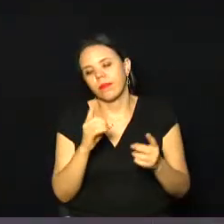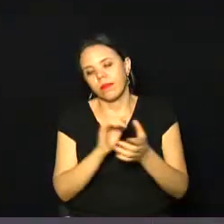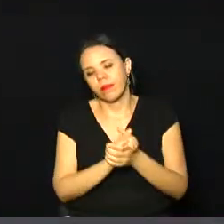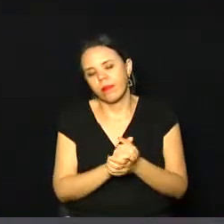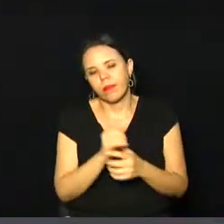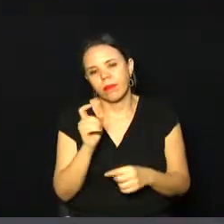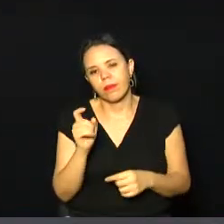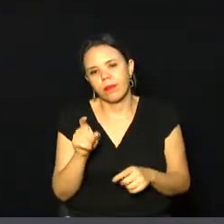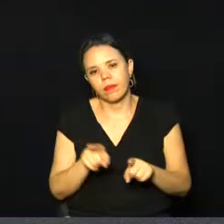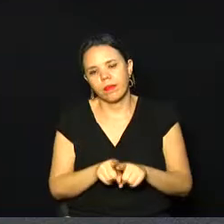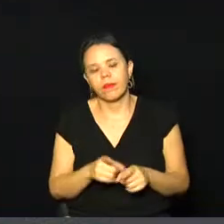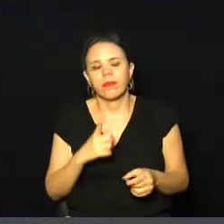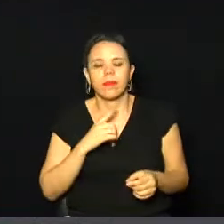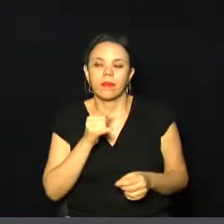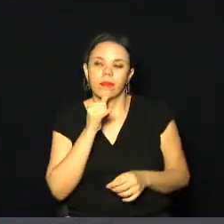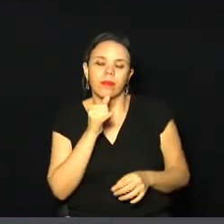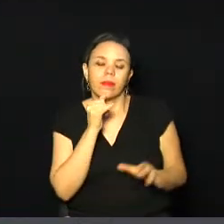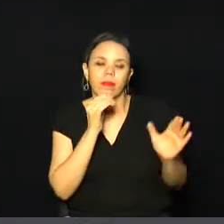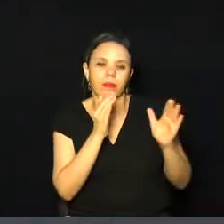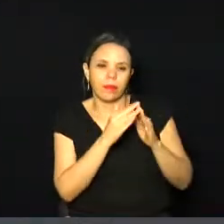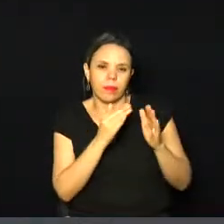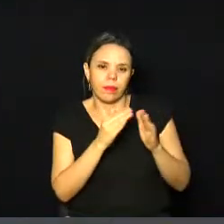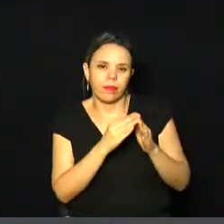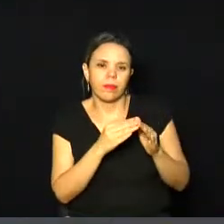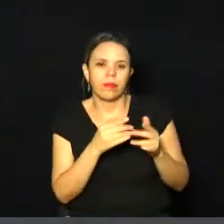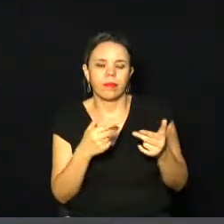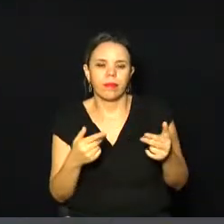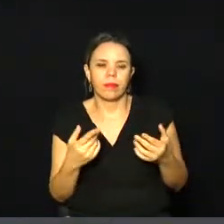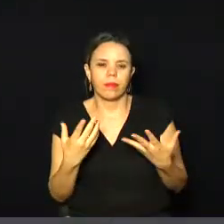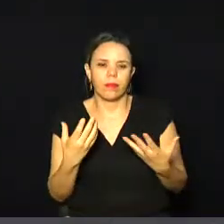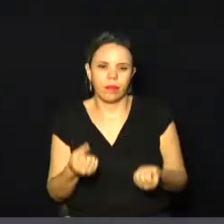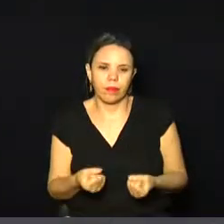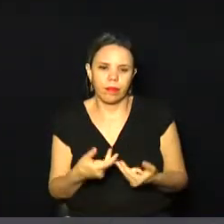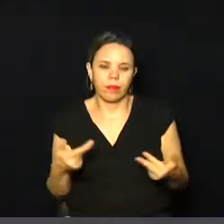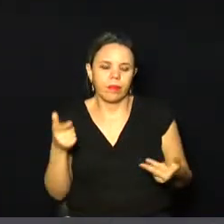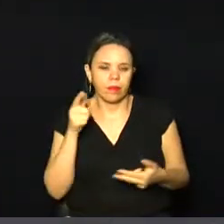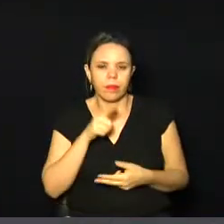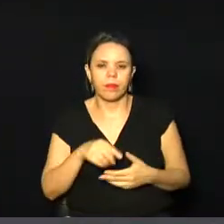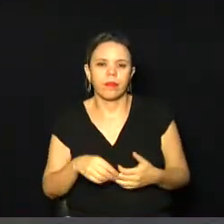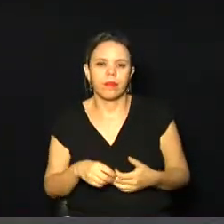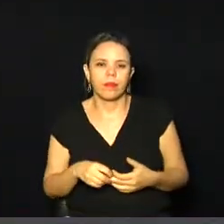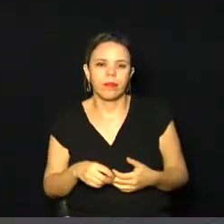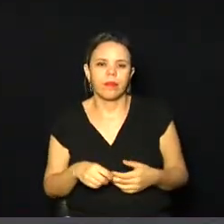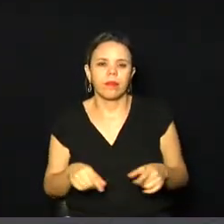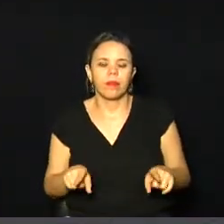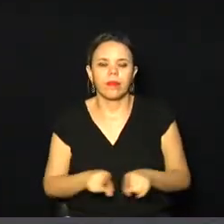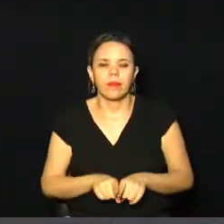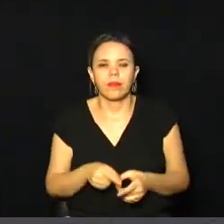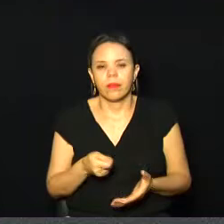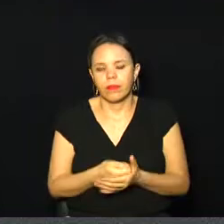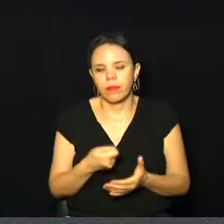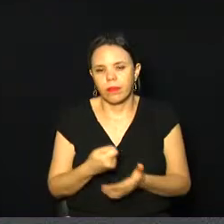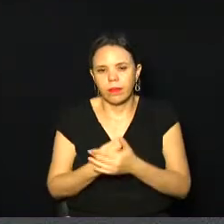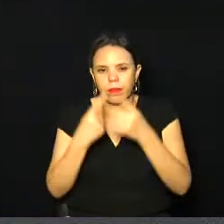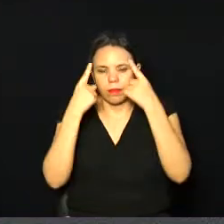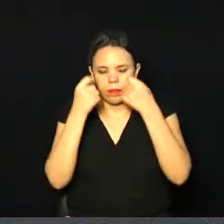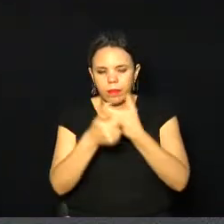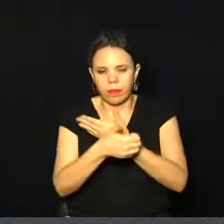a relação patrimonial, também essa questão de aquisição de bens, né? E também a violência